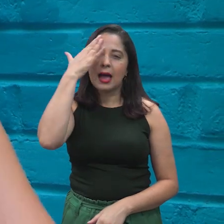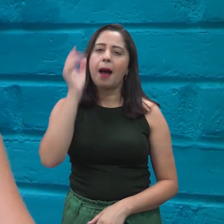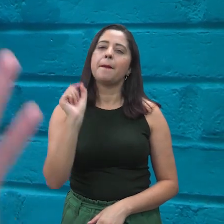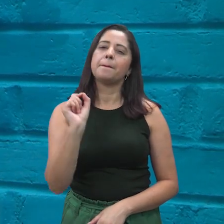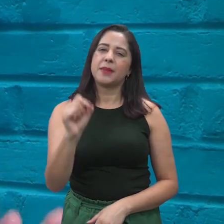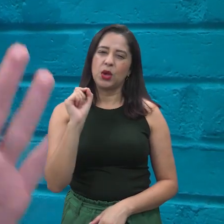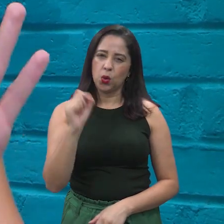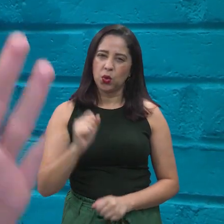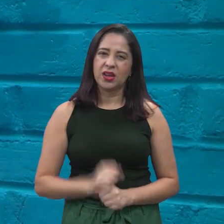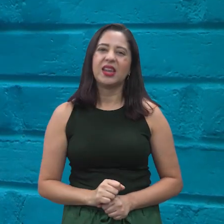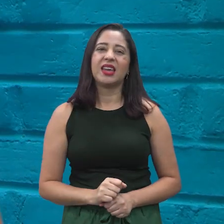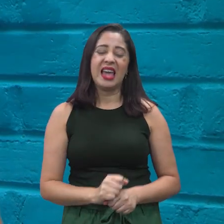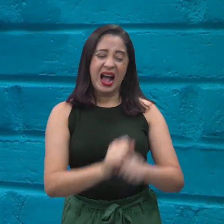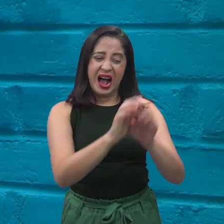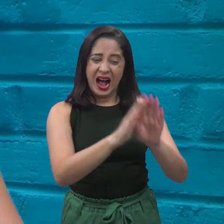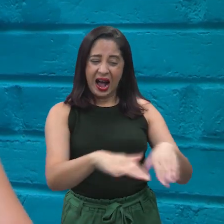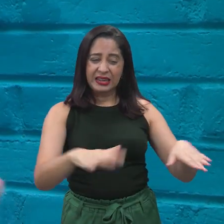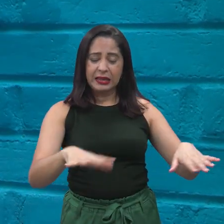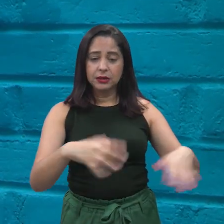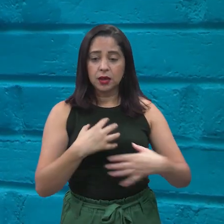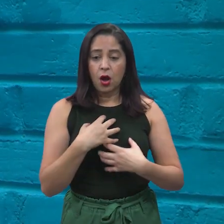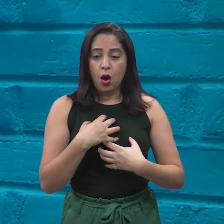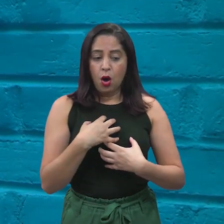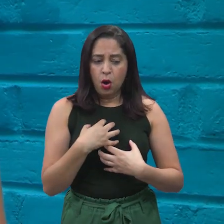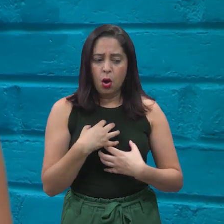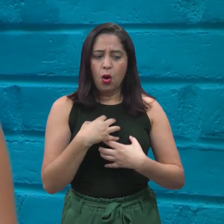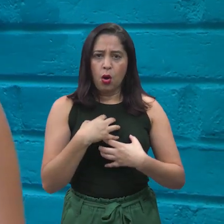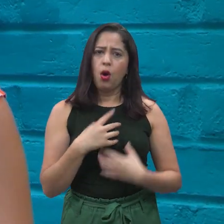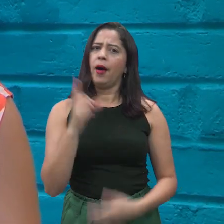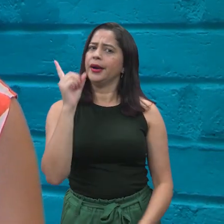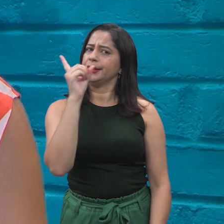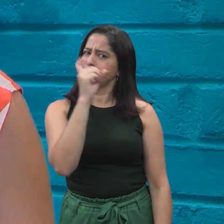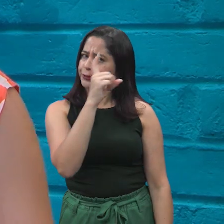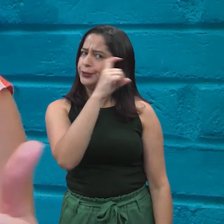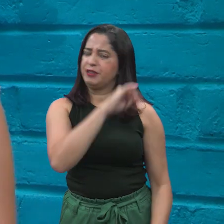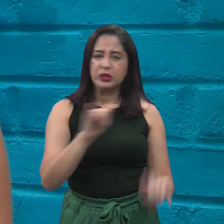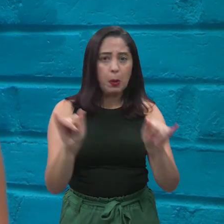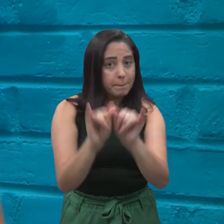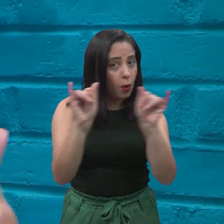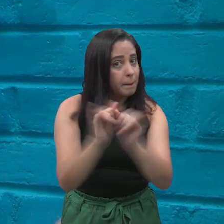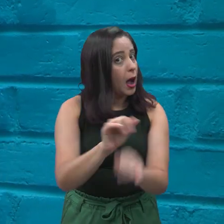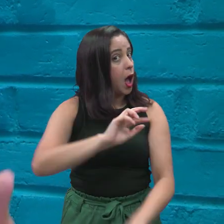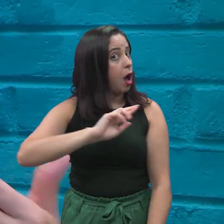dão um trabalho danado, né? E elas não são bobeira não, gente.